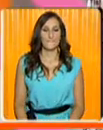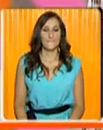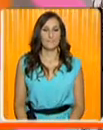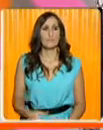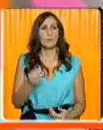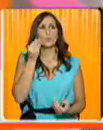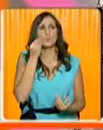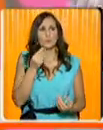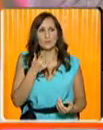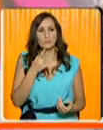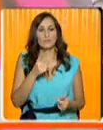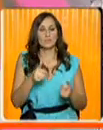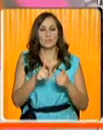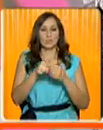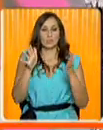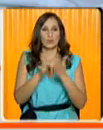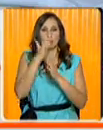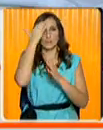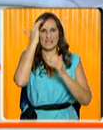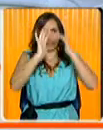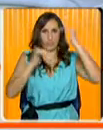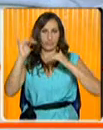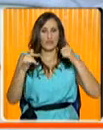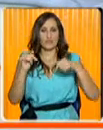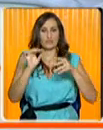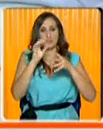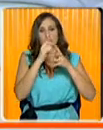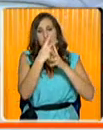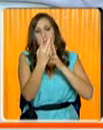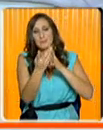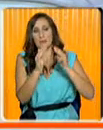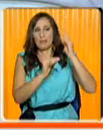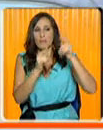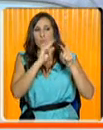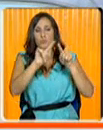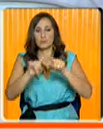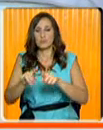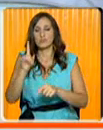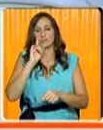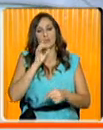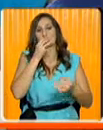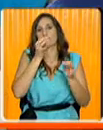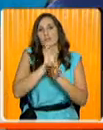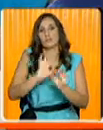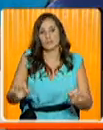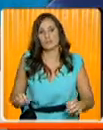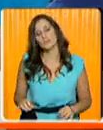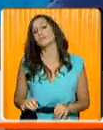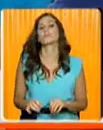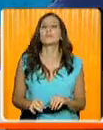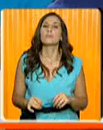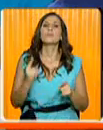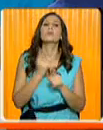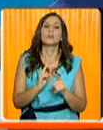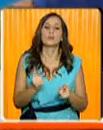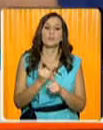Como assim? Porque nós, apesar de todas desequilibradas, temos aqui umas nuances umas para as outras. Que a mulher é um ser humano fantástico, não é? Sim, mas fantástico